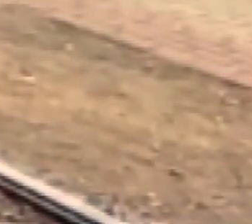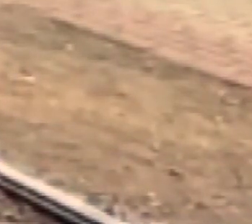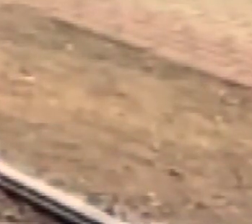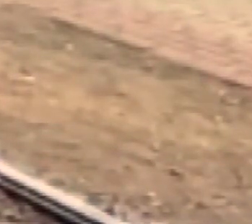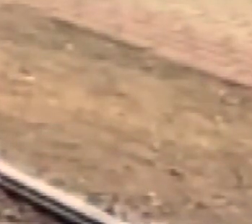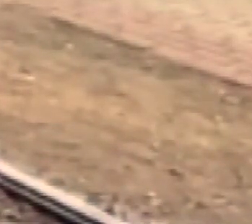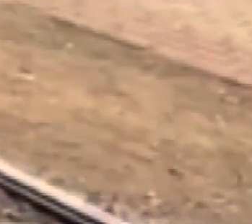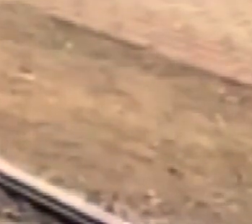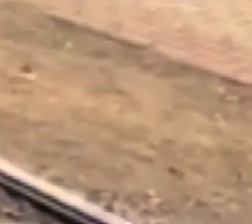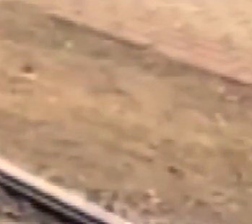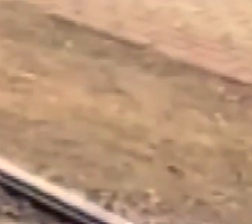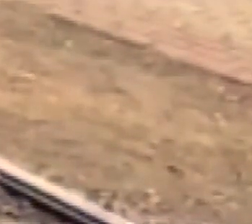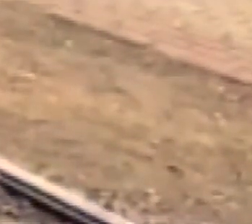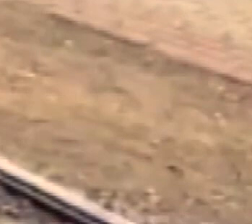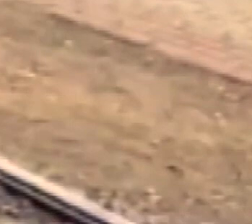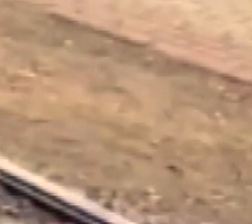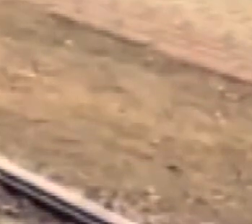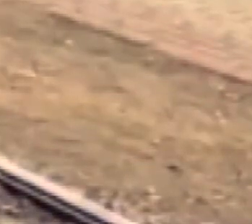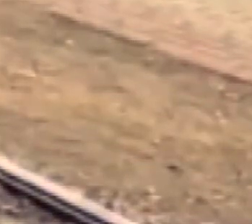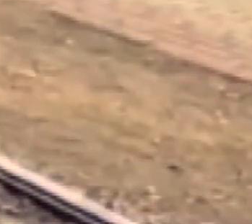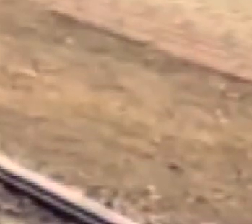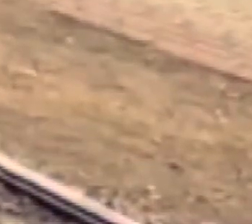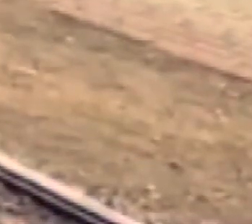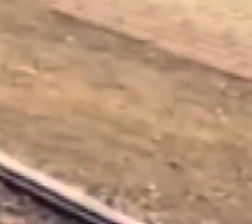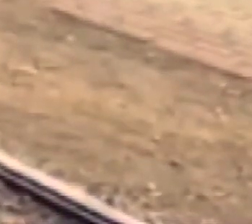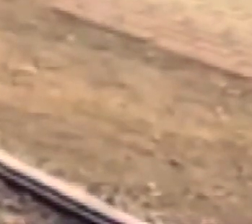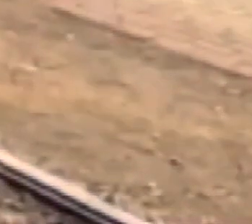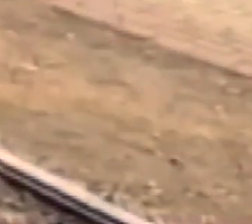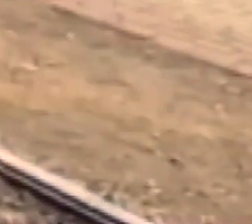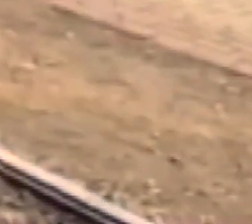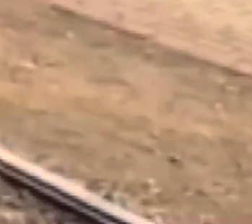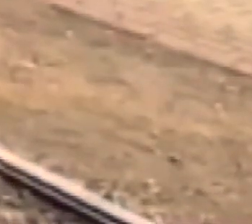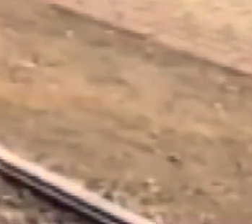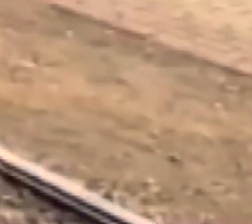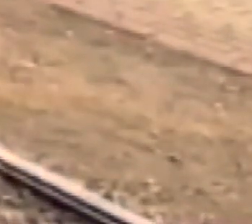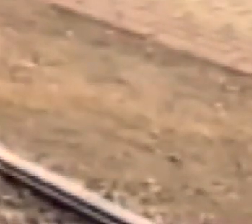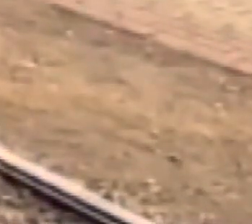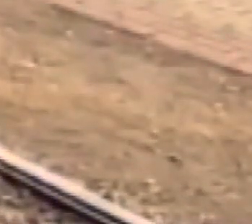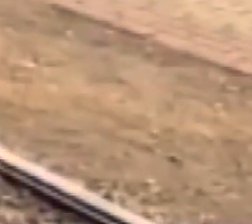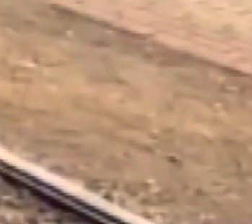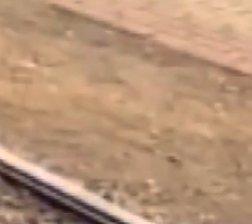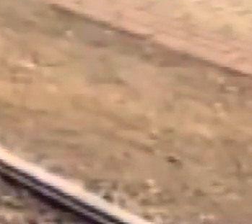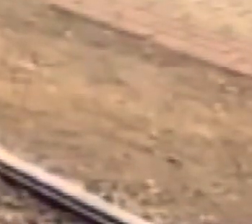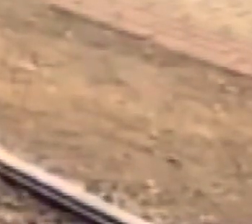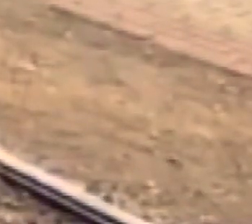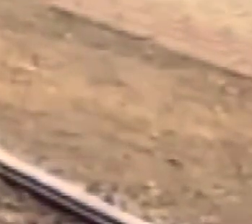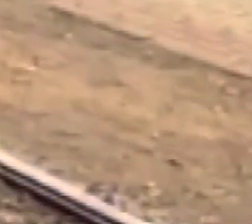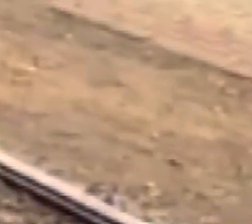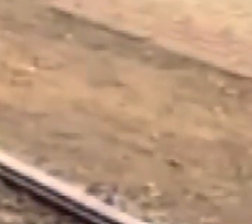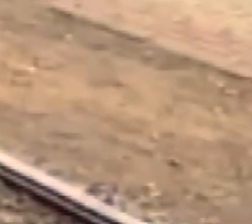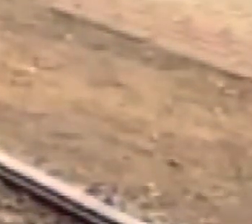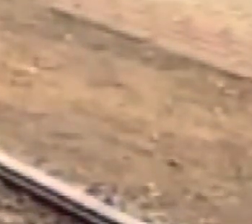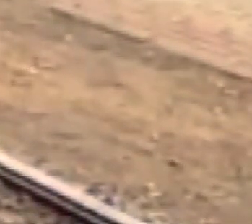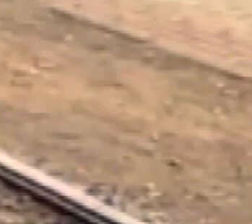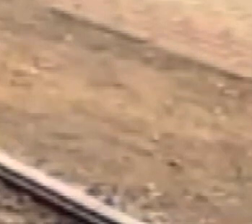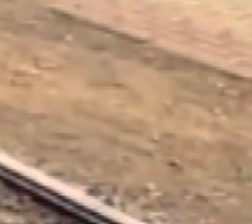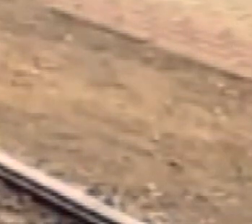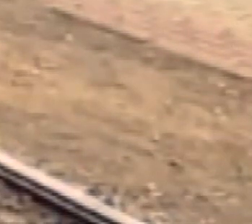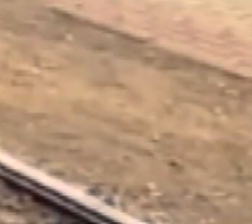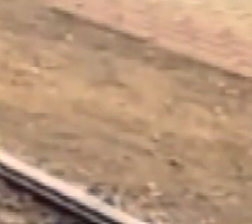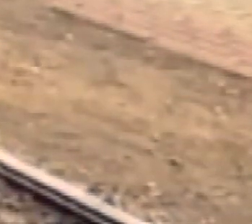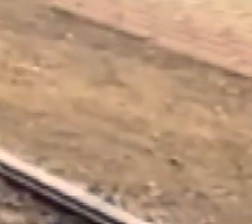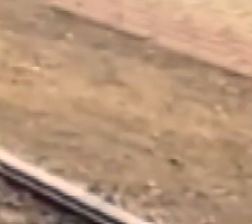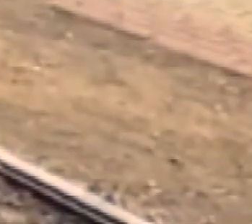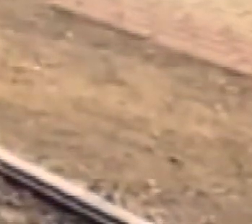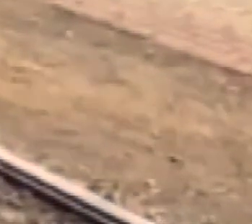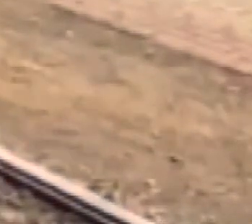ótimo. Mas se não tiver, não tem problema. Venham como quiser. O importante é